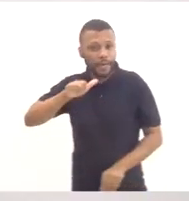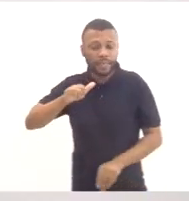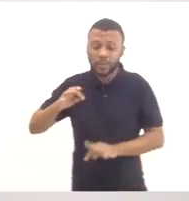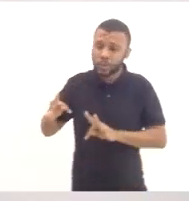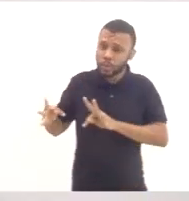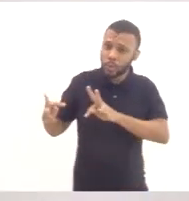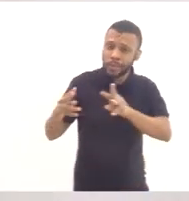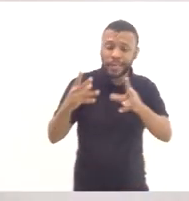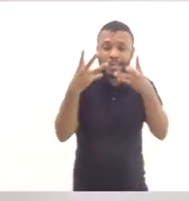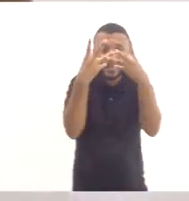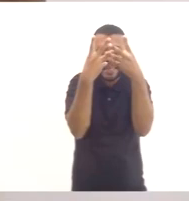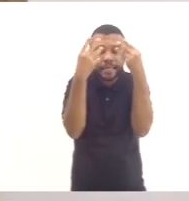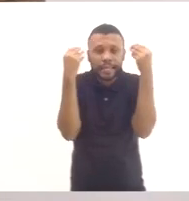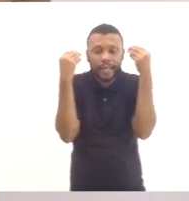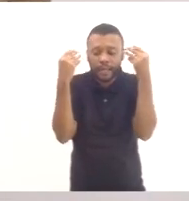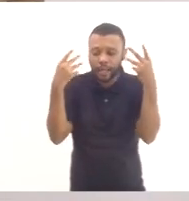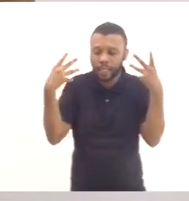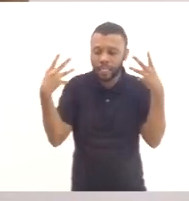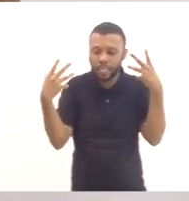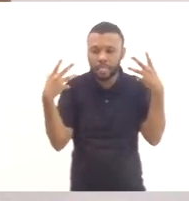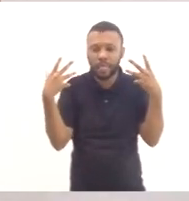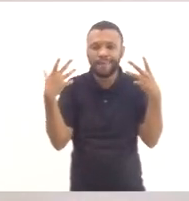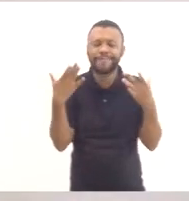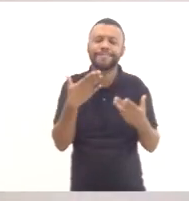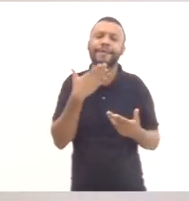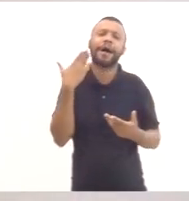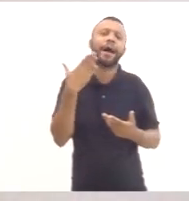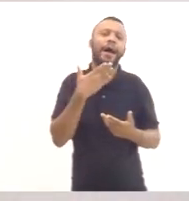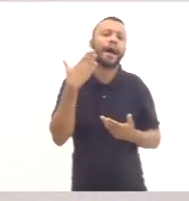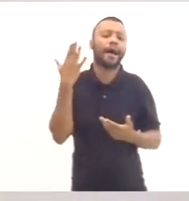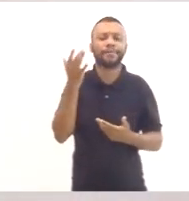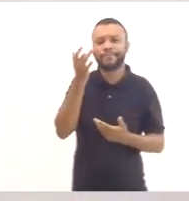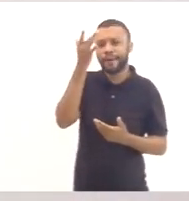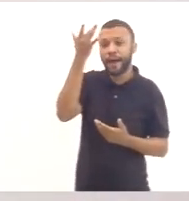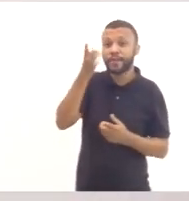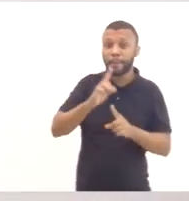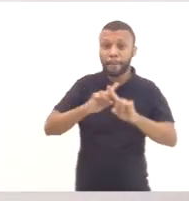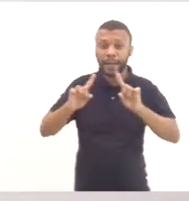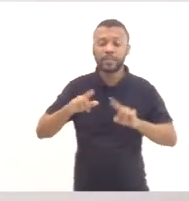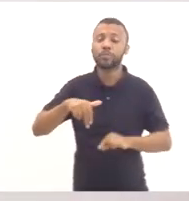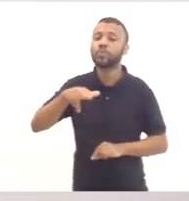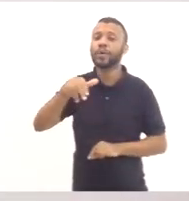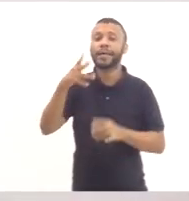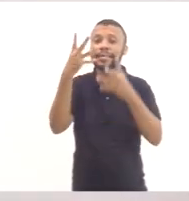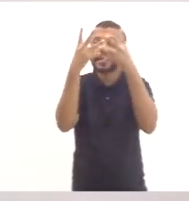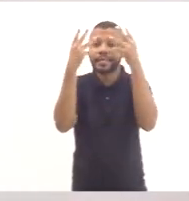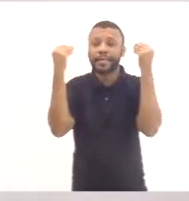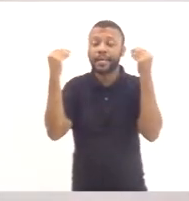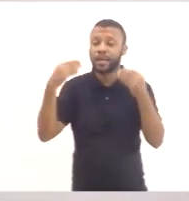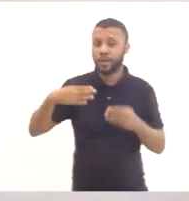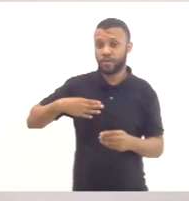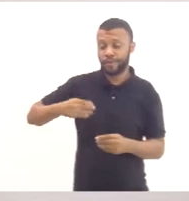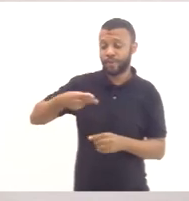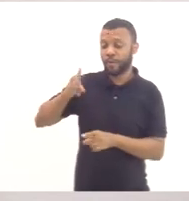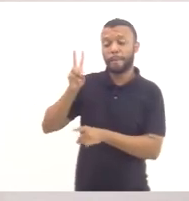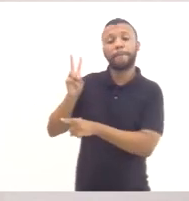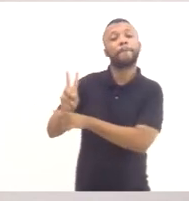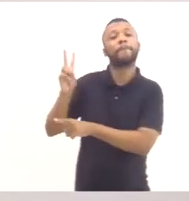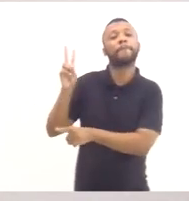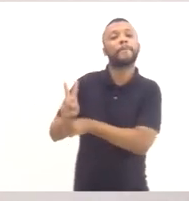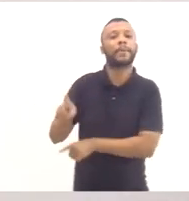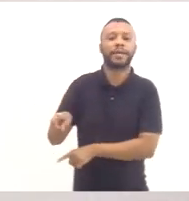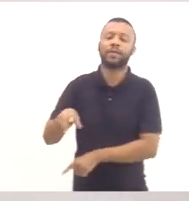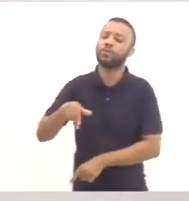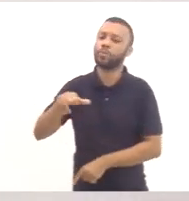e se esquecer de si se torna fácil mas nunca se esquecer do seu filho nunca se esquecer de ser mãe